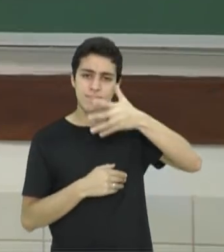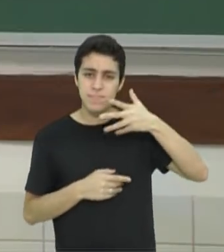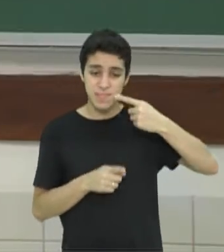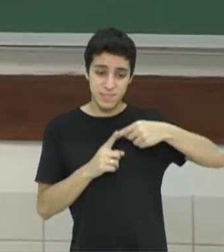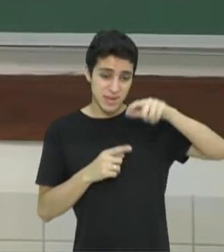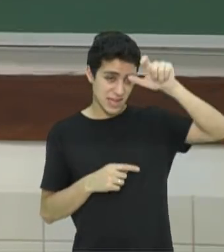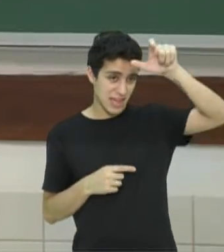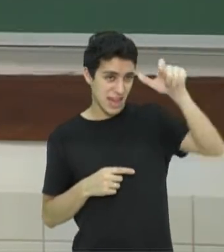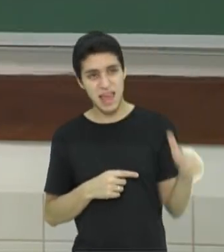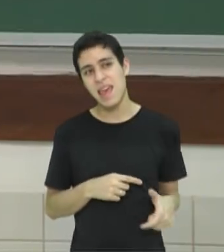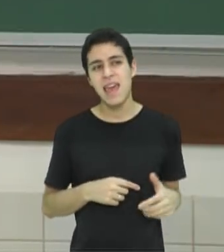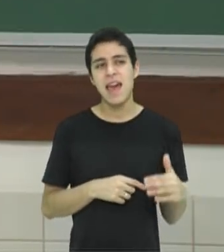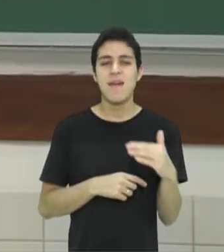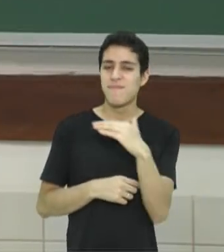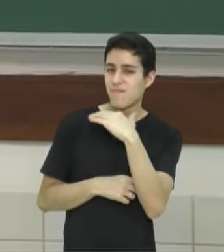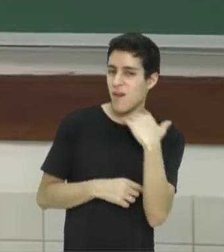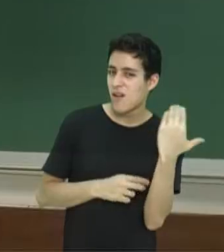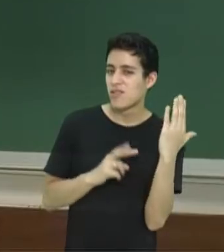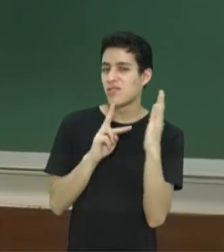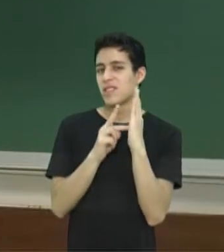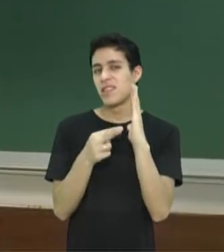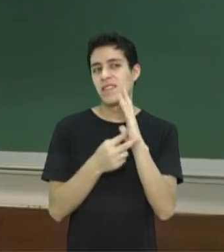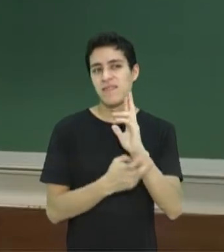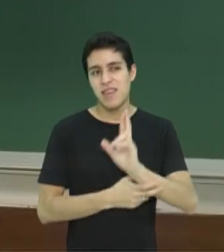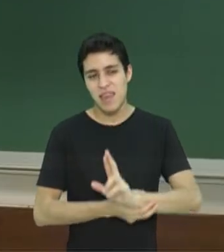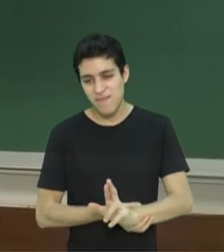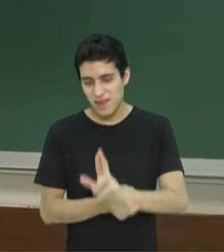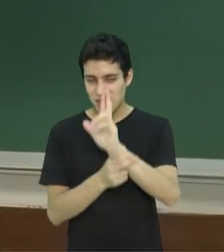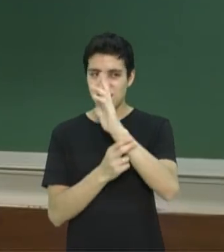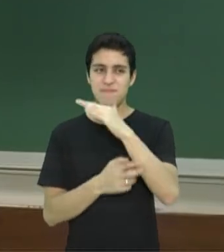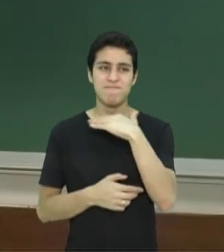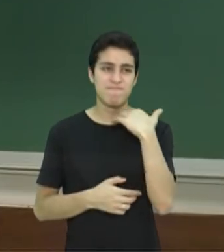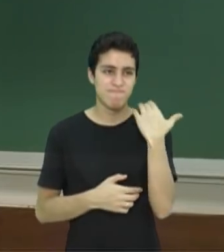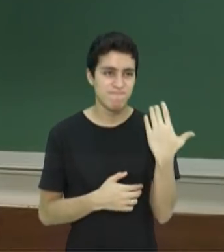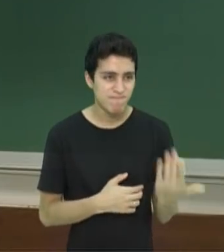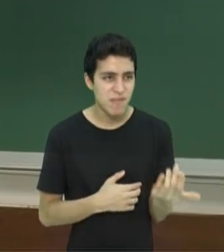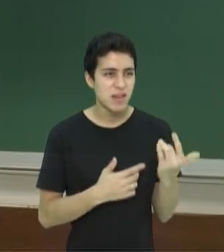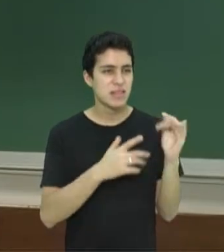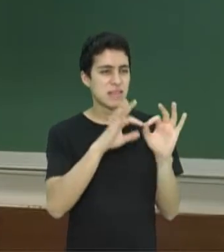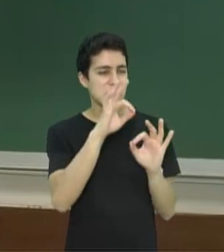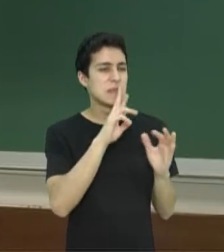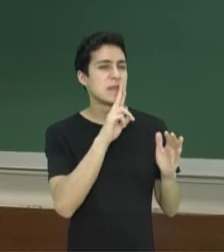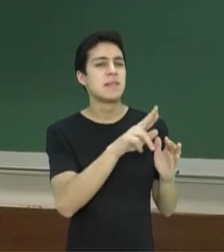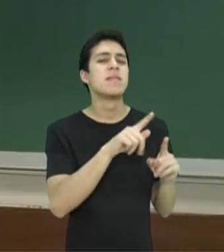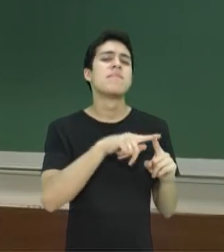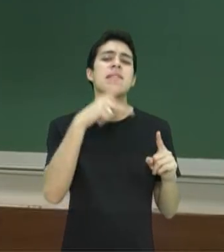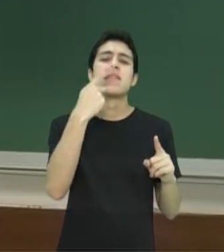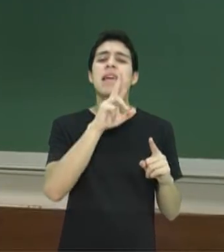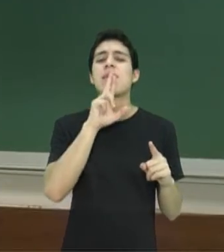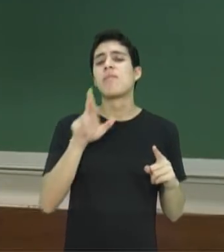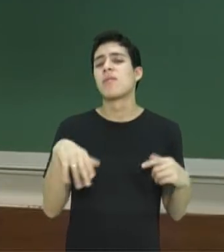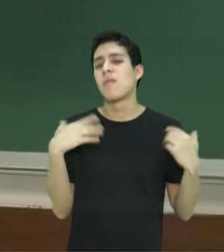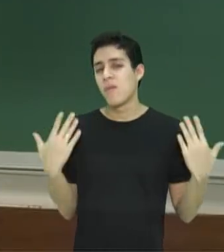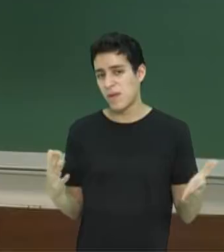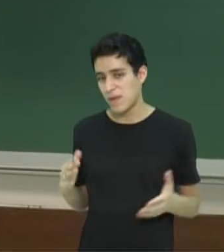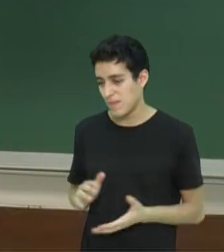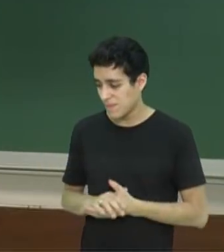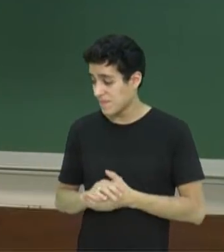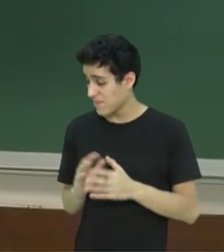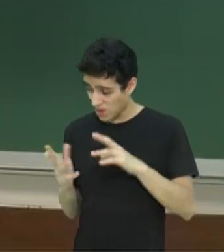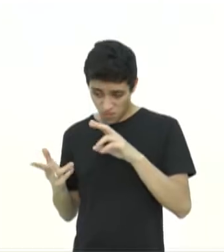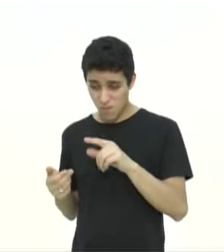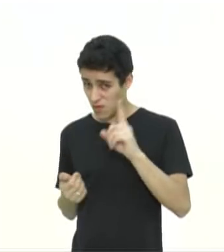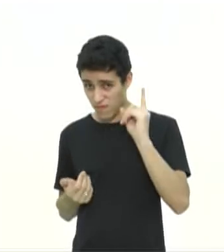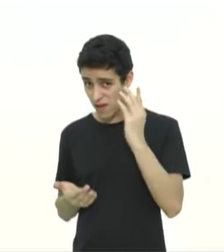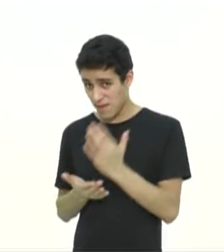é a morte, então ele é a representação da morte, ele deveria dar uma resposta mais elaborada, mas qual foi a resposta que ele deu? O mundo